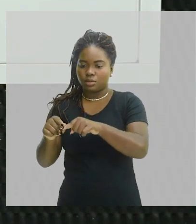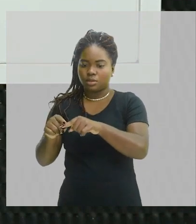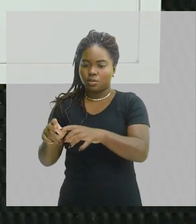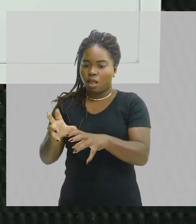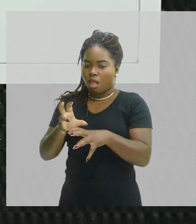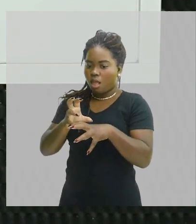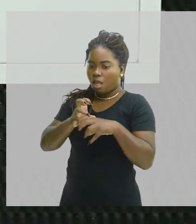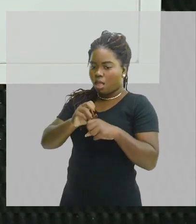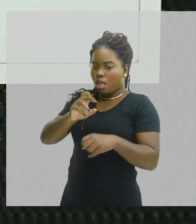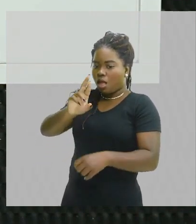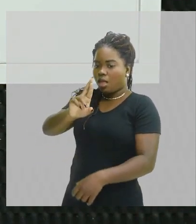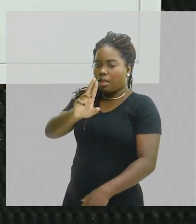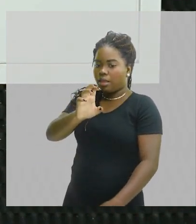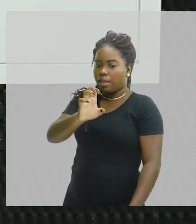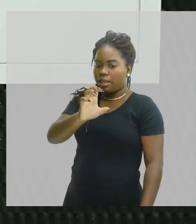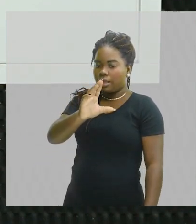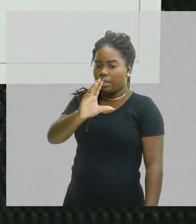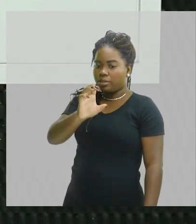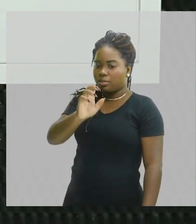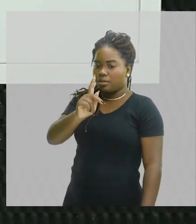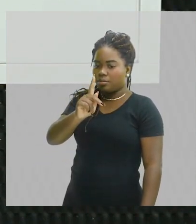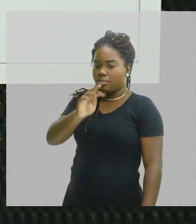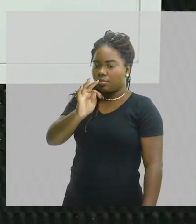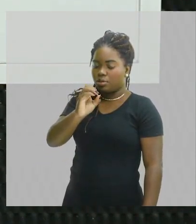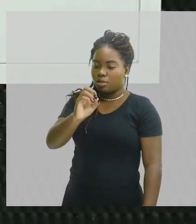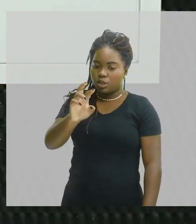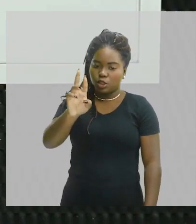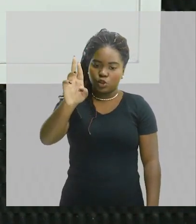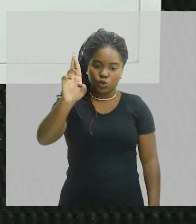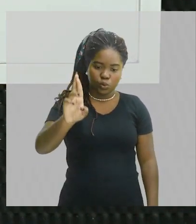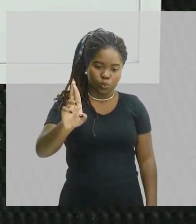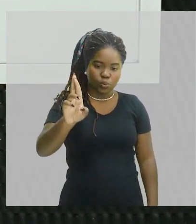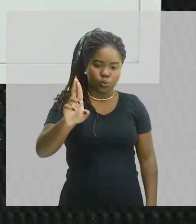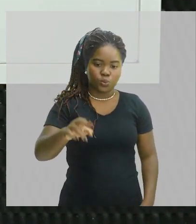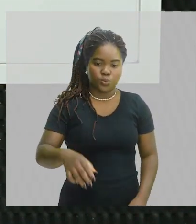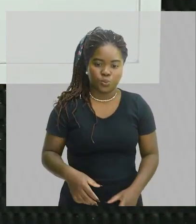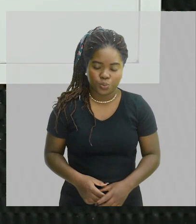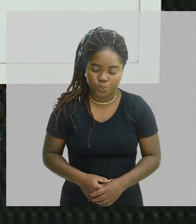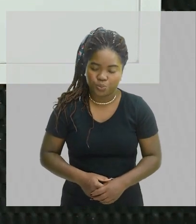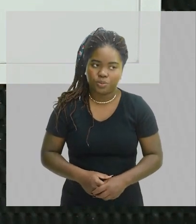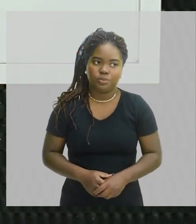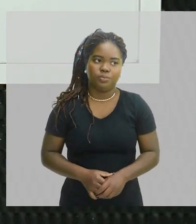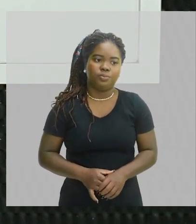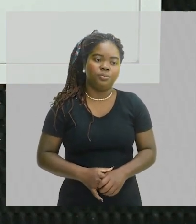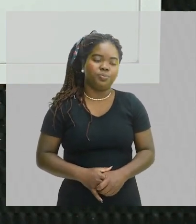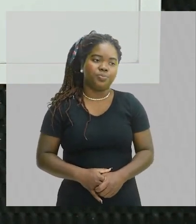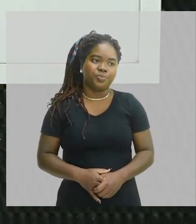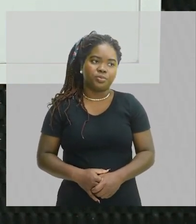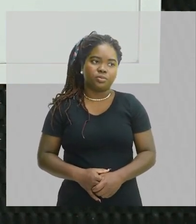receptor, certo? Um receptor elétrico.